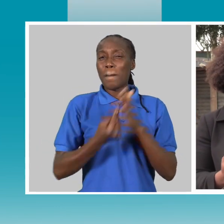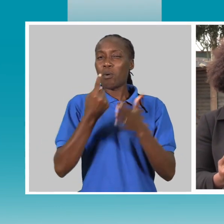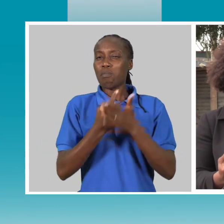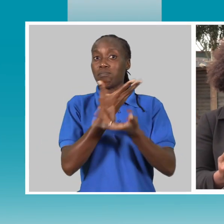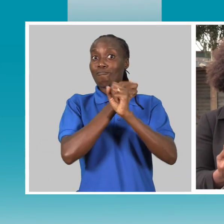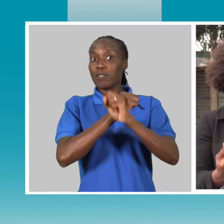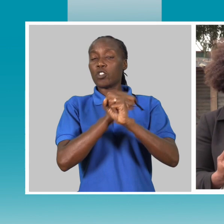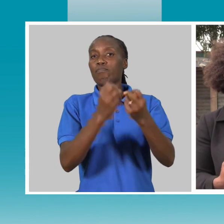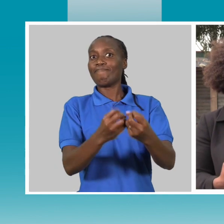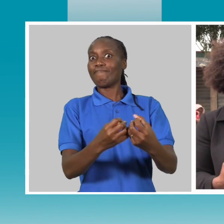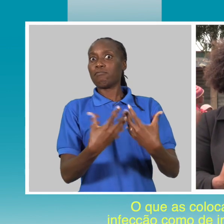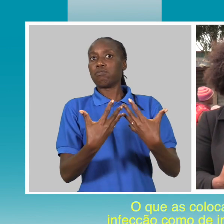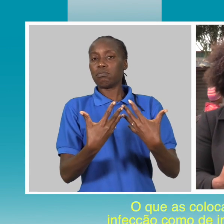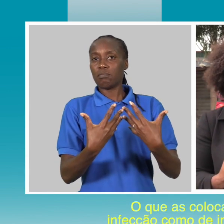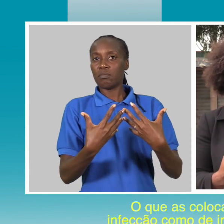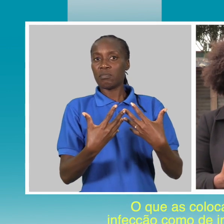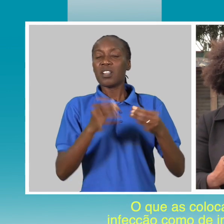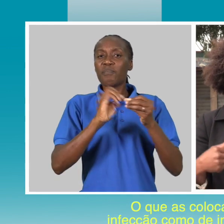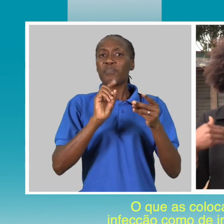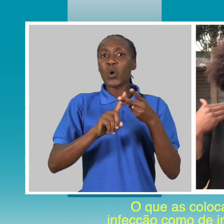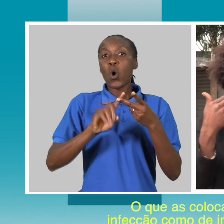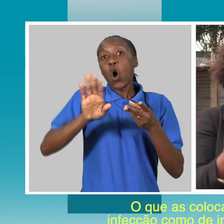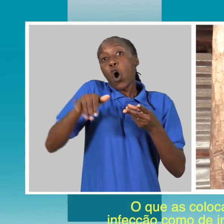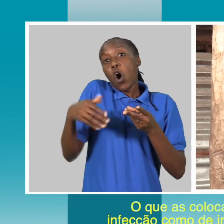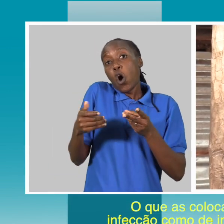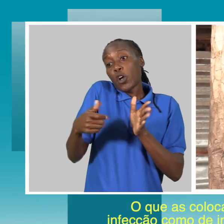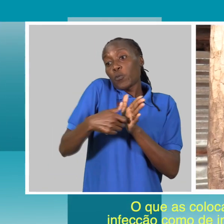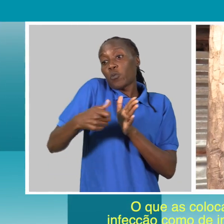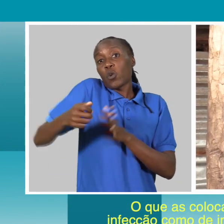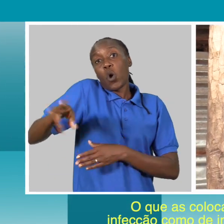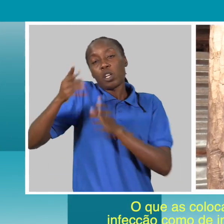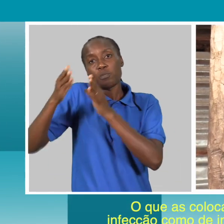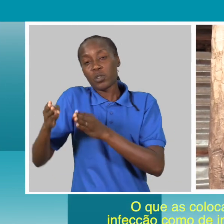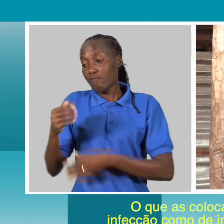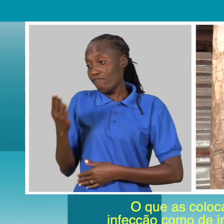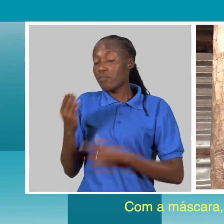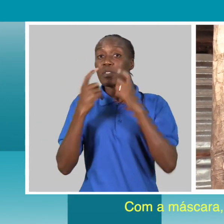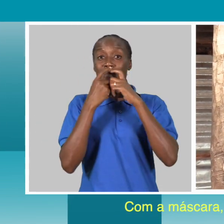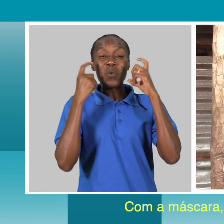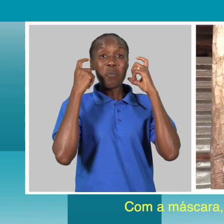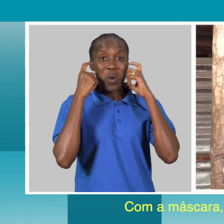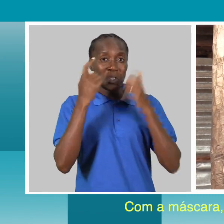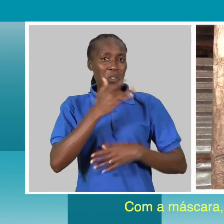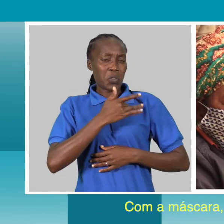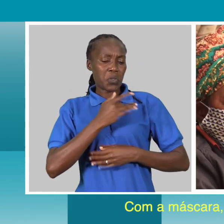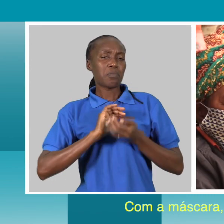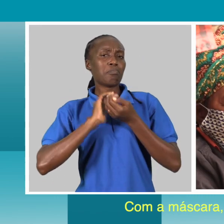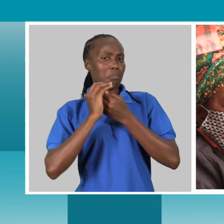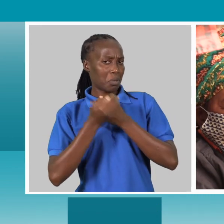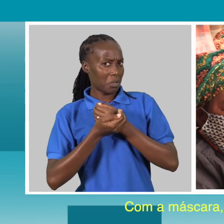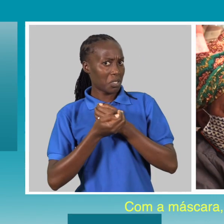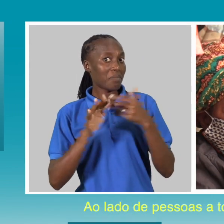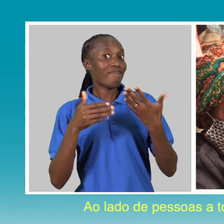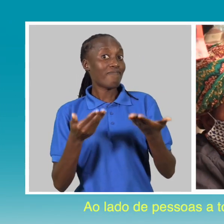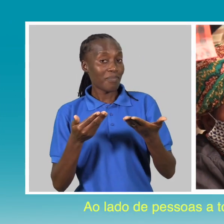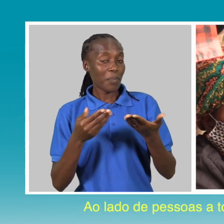risco, quer de infecção, quer também de infectarem outras pessoas. Com a máscara, acho que me sinto protegida.